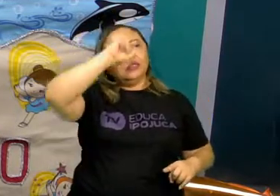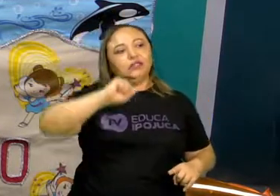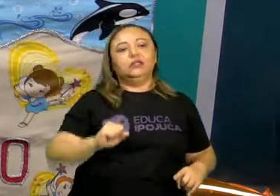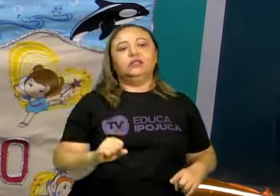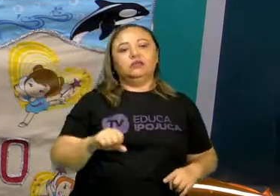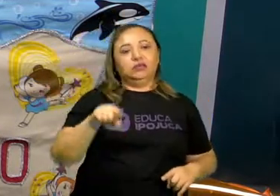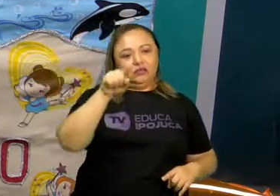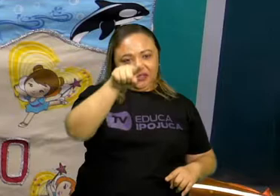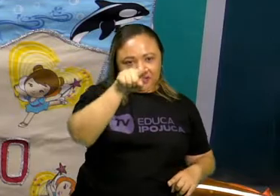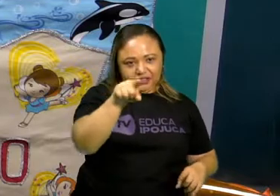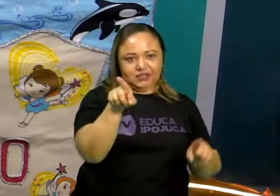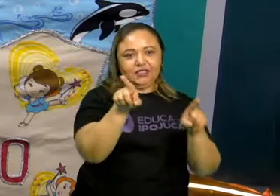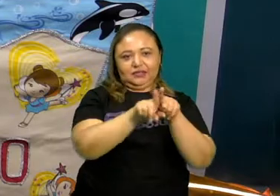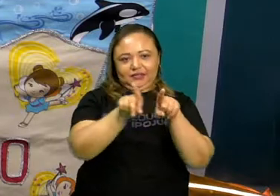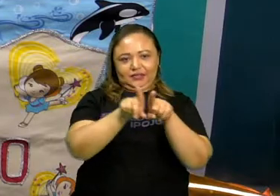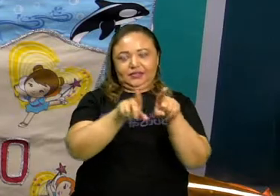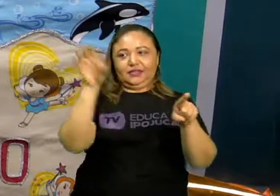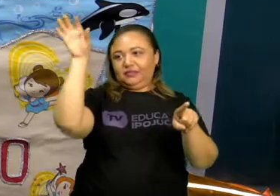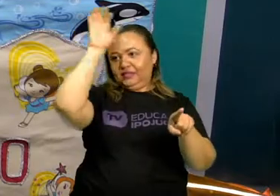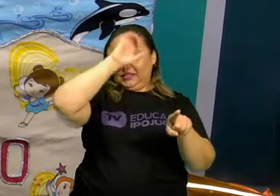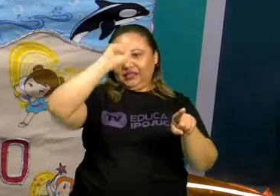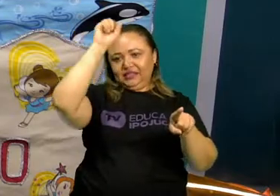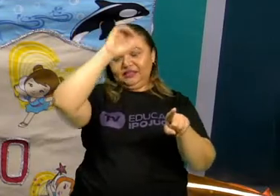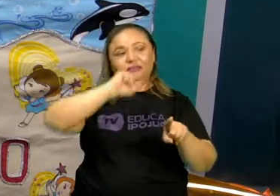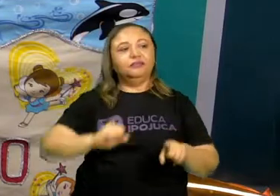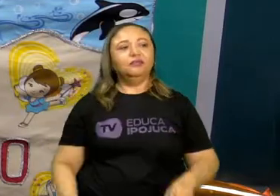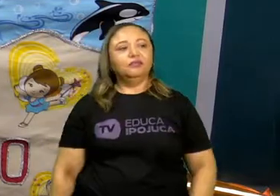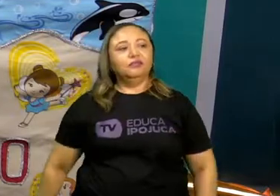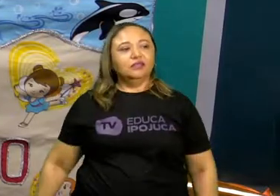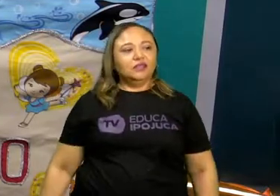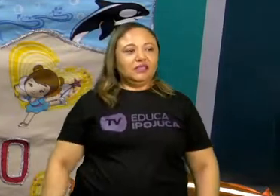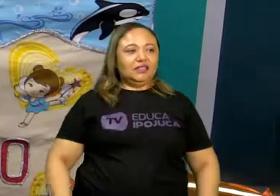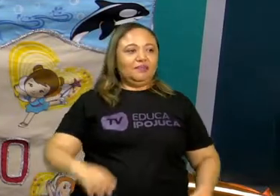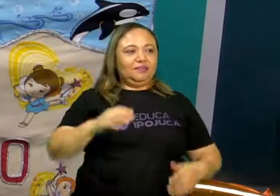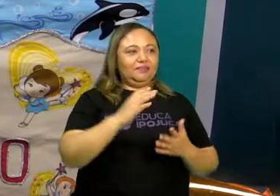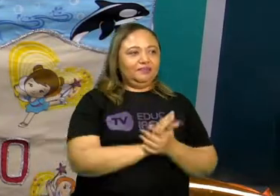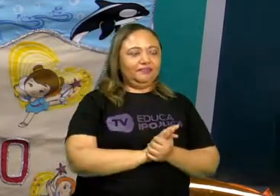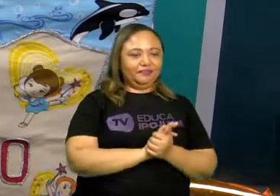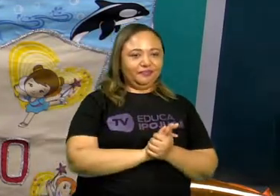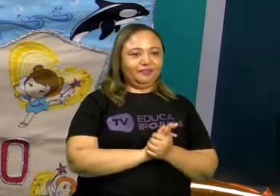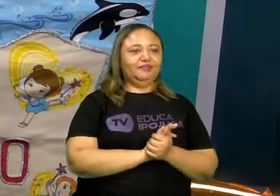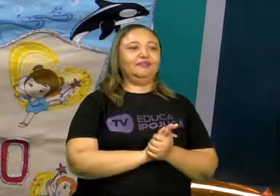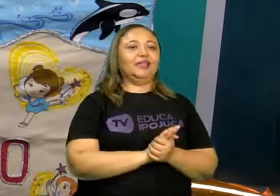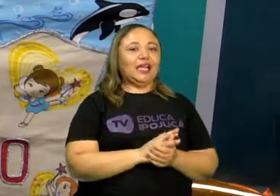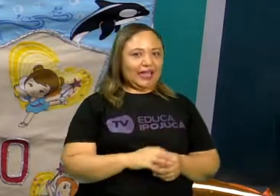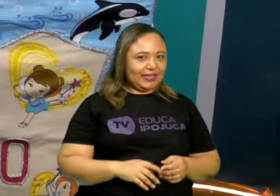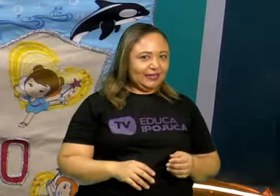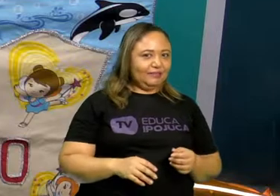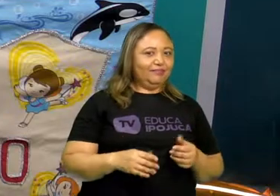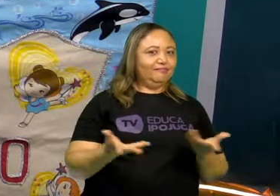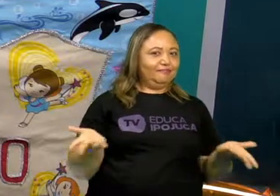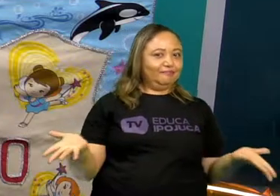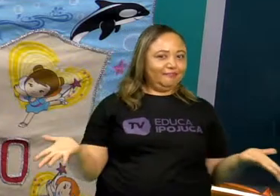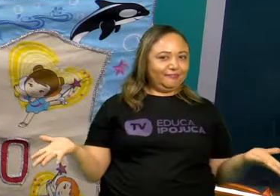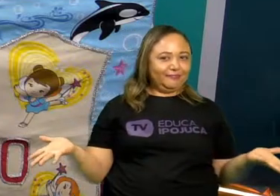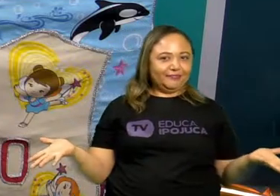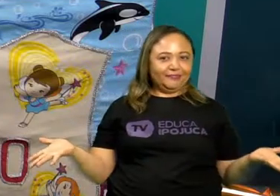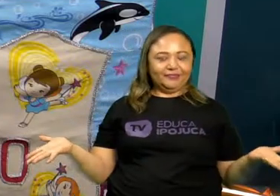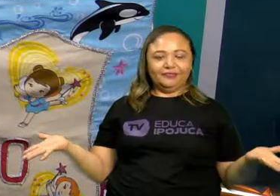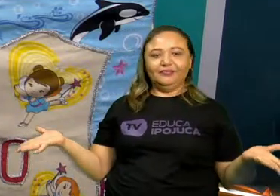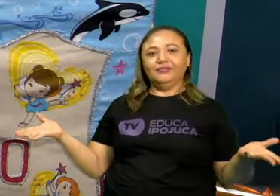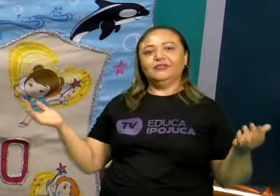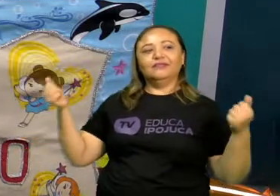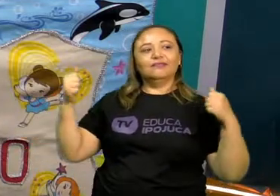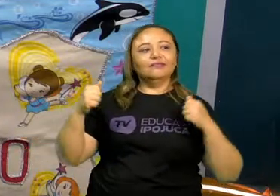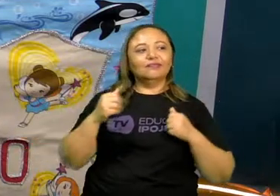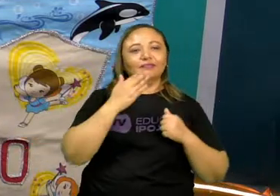casa, aprenderam a lição? E aí, Leiturinha? Acho que é aprender, tia Lê. Tia Lê também. Então, criançada,